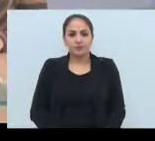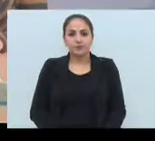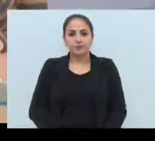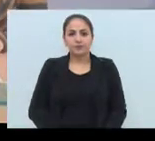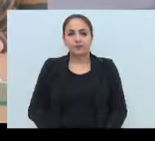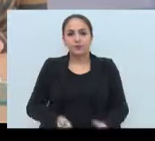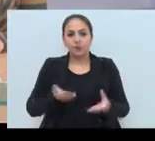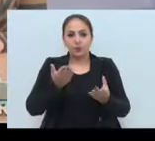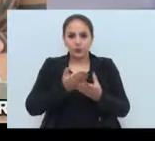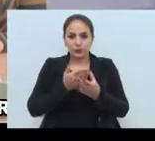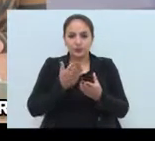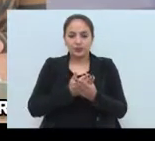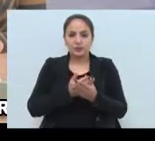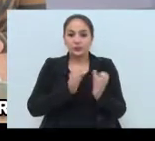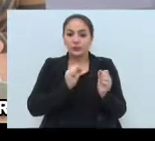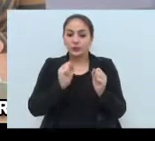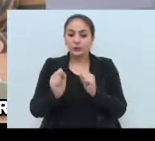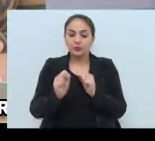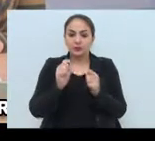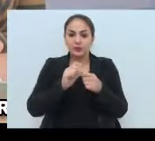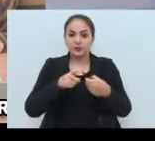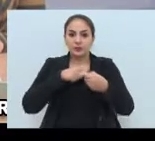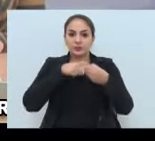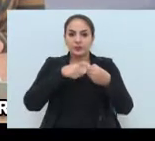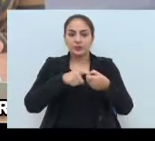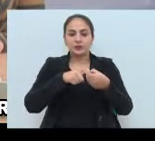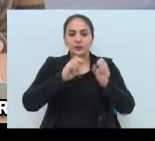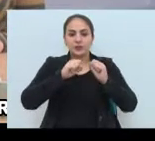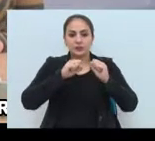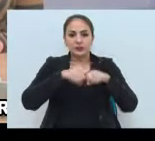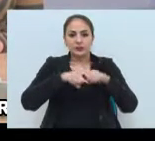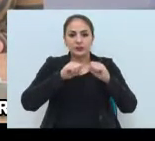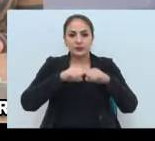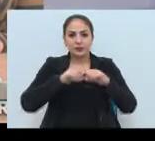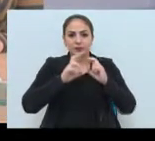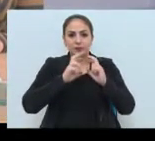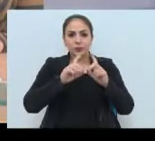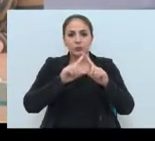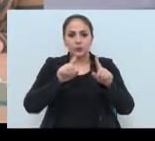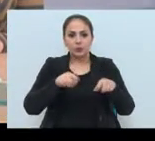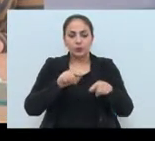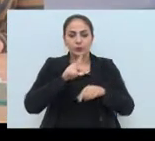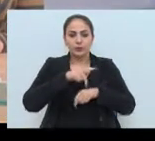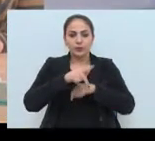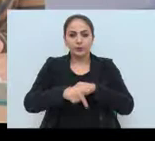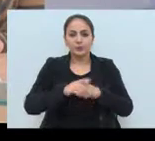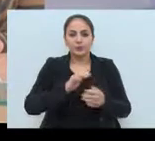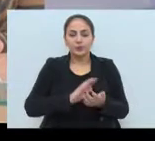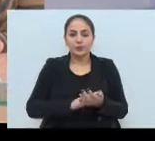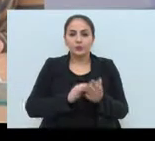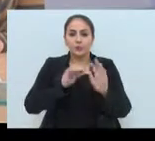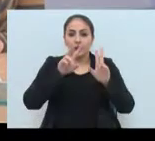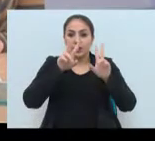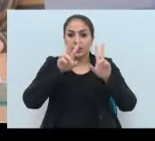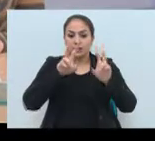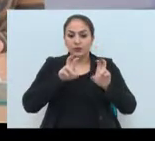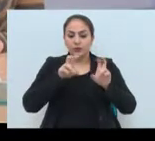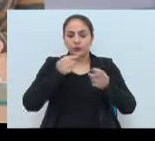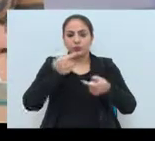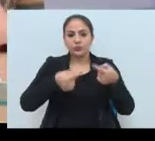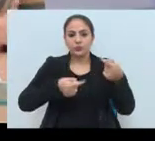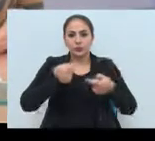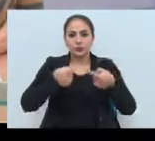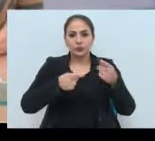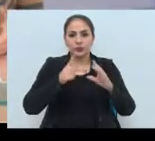O processo que possibilitará a renovação do sistema de transporte público de Passo Fundo foi pauta no Parlamento